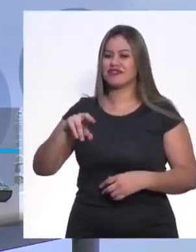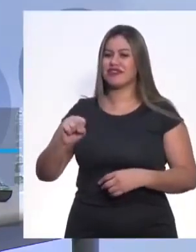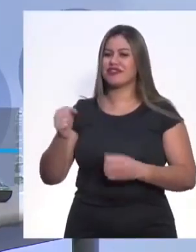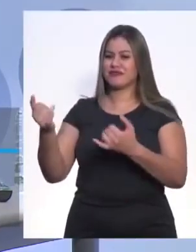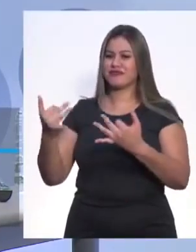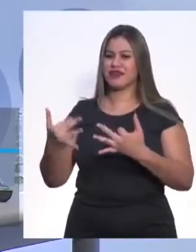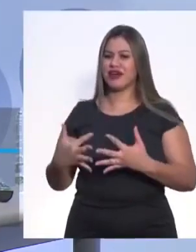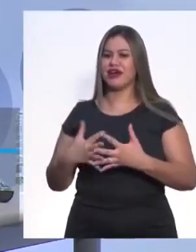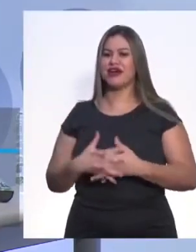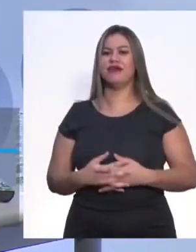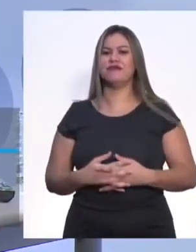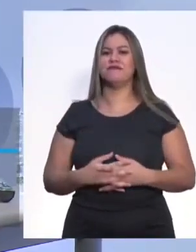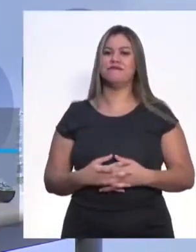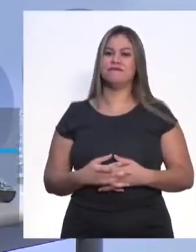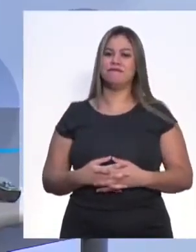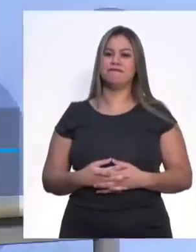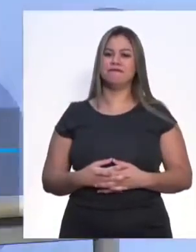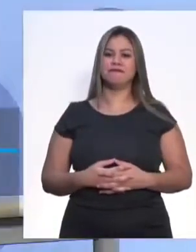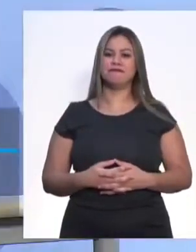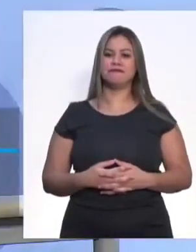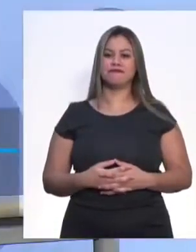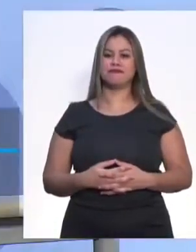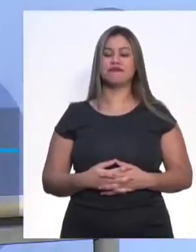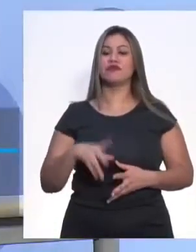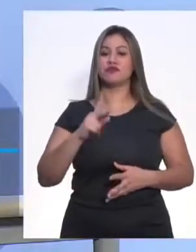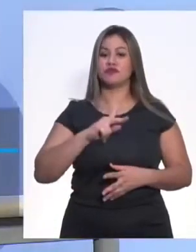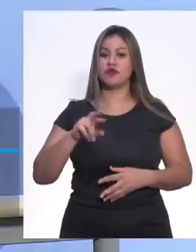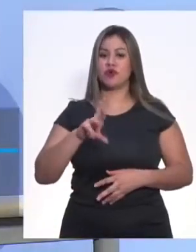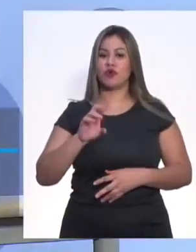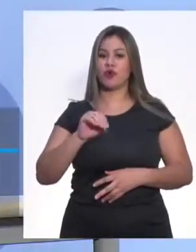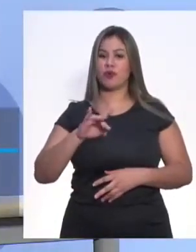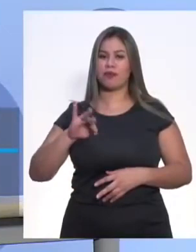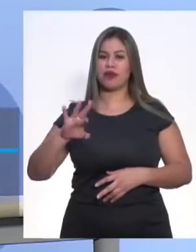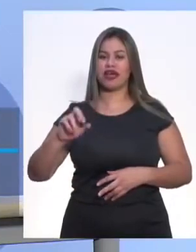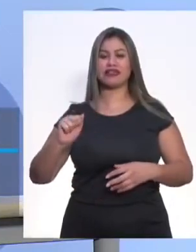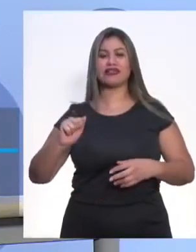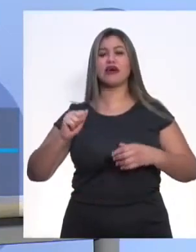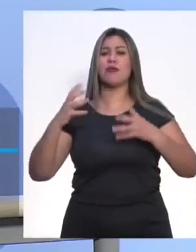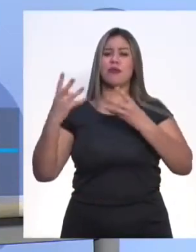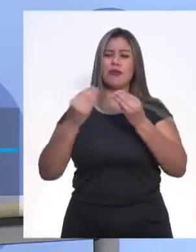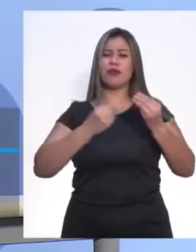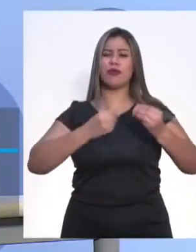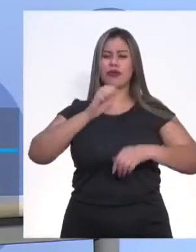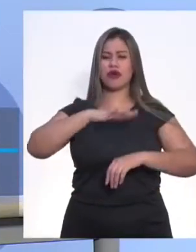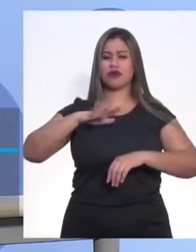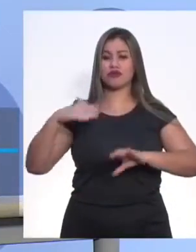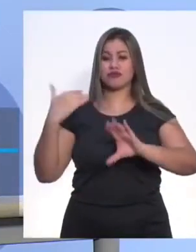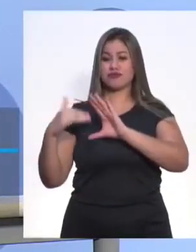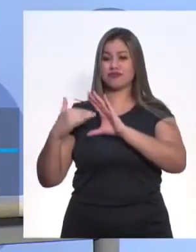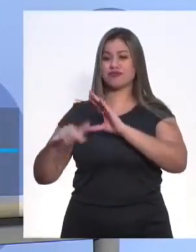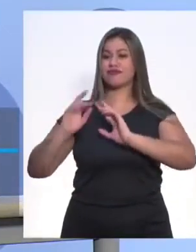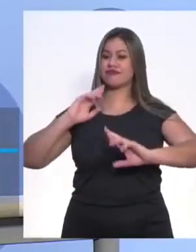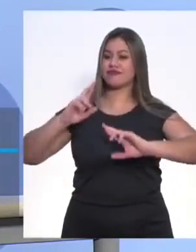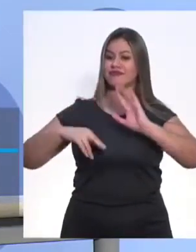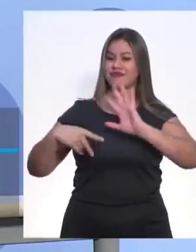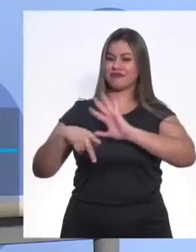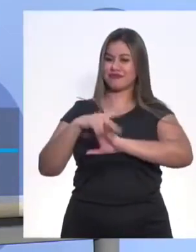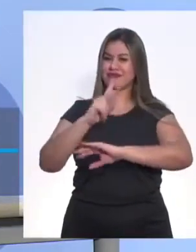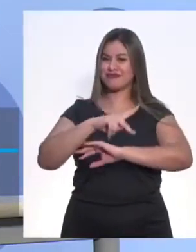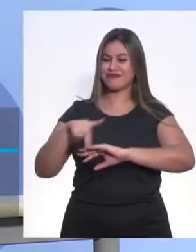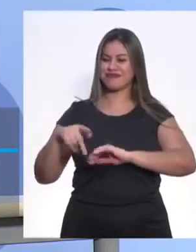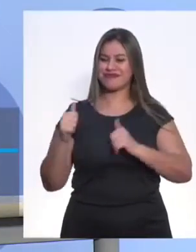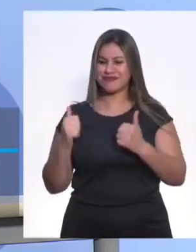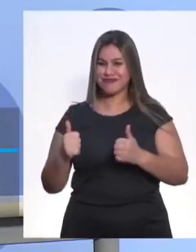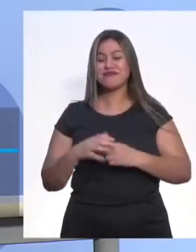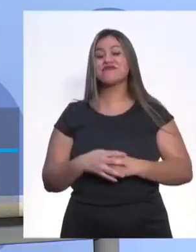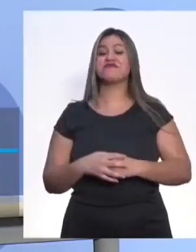aí? Conta tudo que você puder. Professora Roberta, tem muitos alunos participando e enviando as respostas para os seus professores.